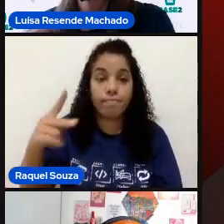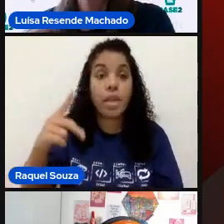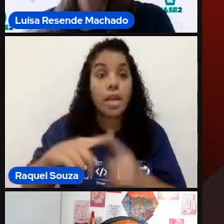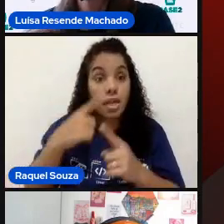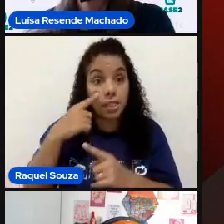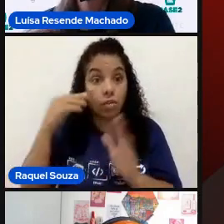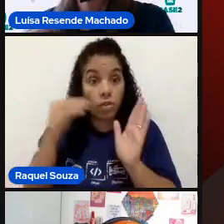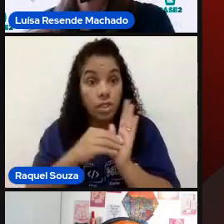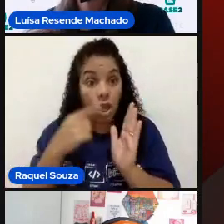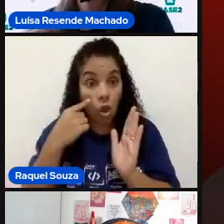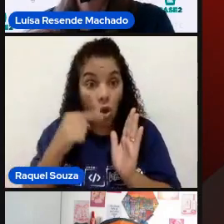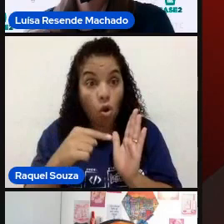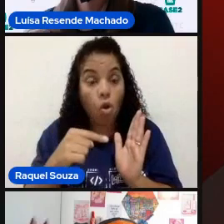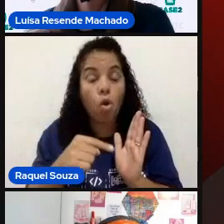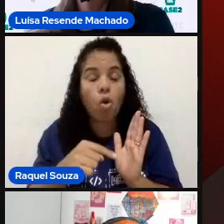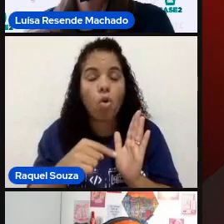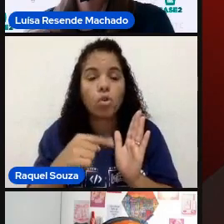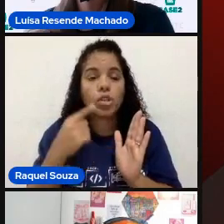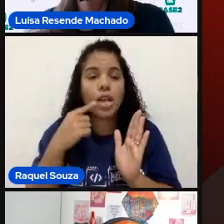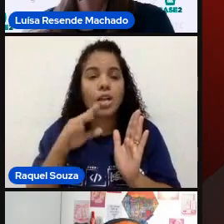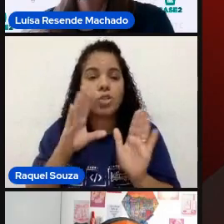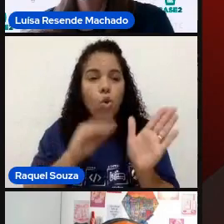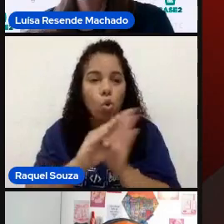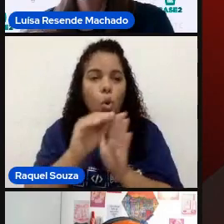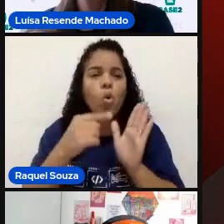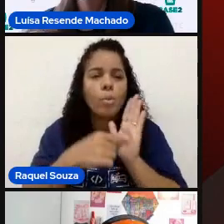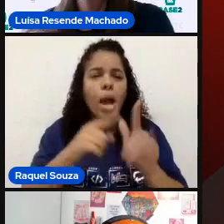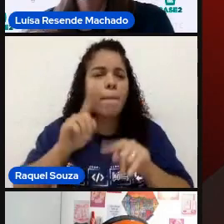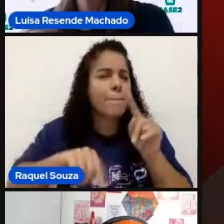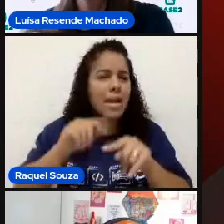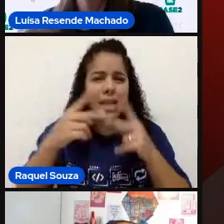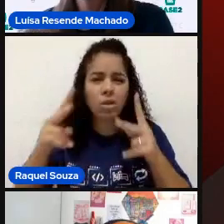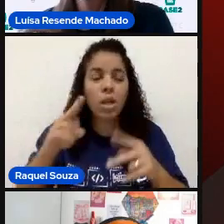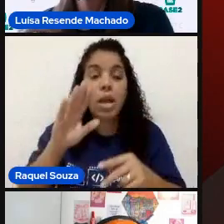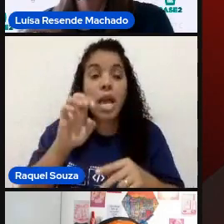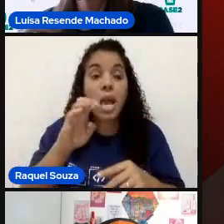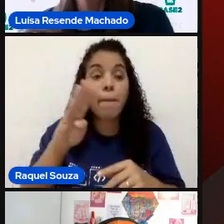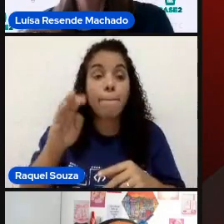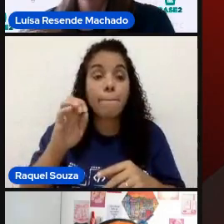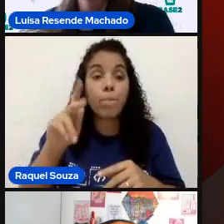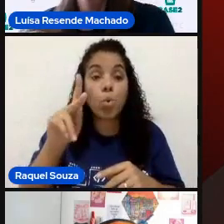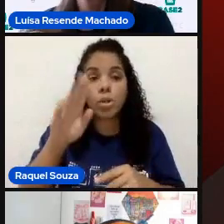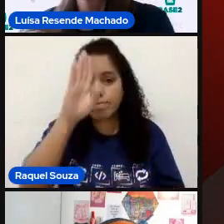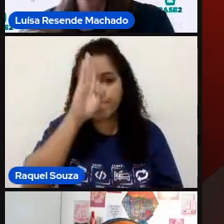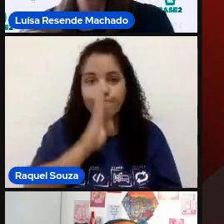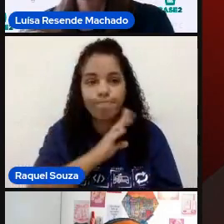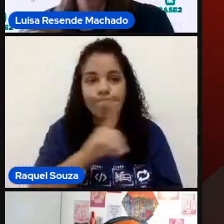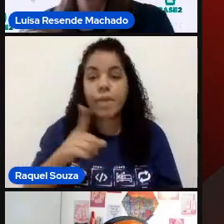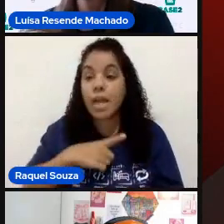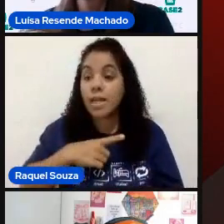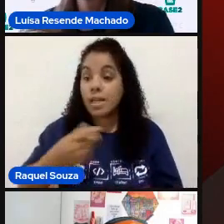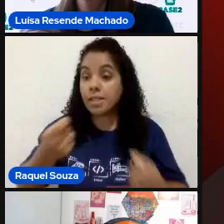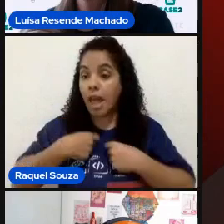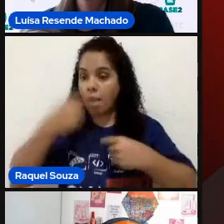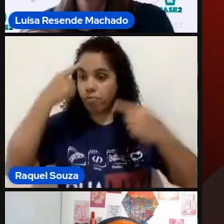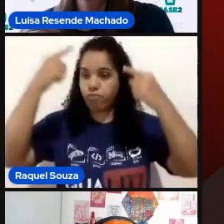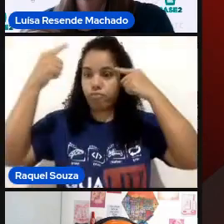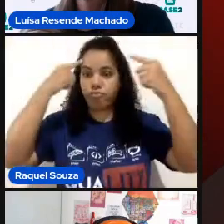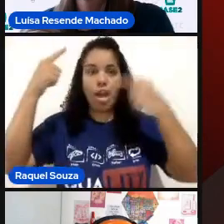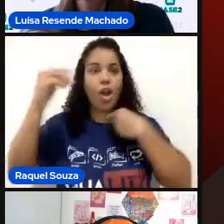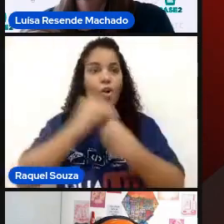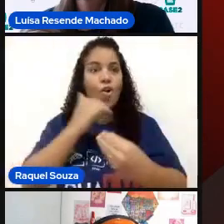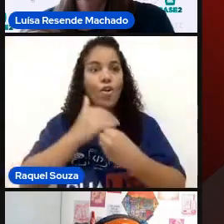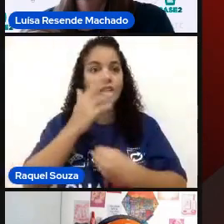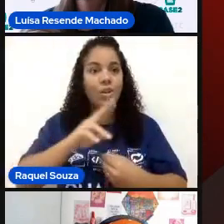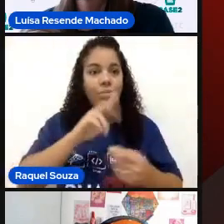isso no Google, aparece o material deles, é um e-book gratuito e te dá vários insights, e inclusive te orienta como aplicar o